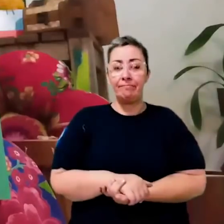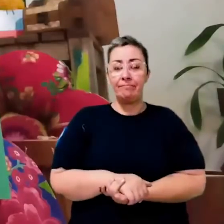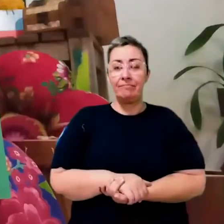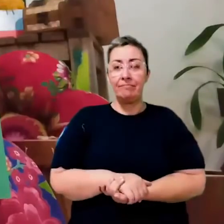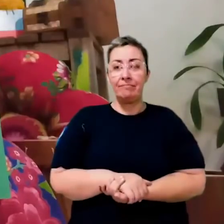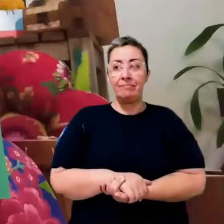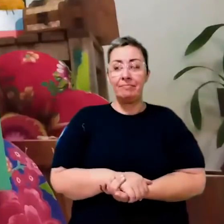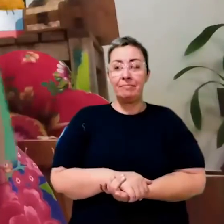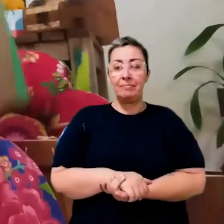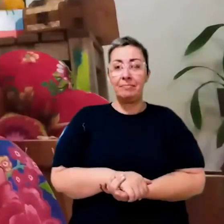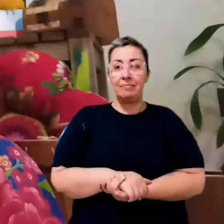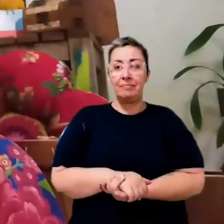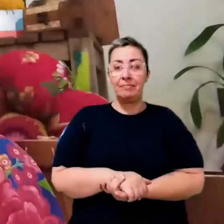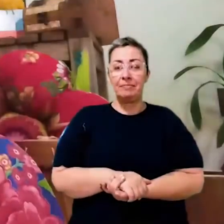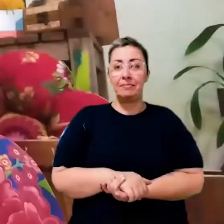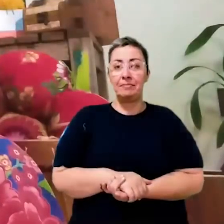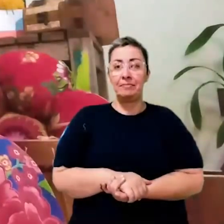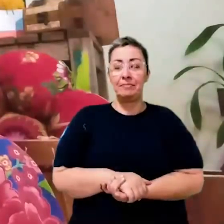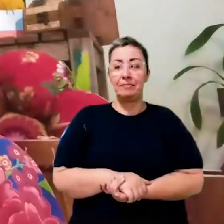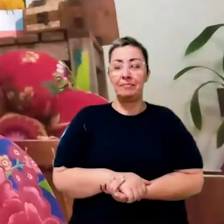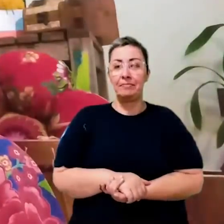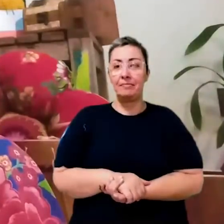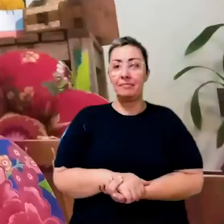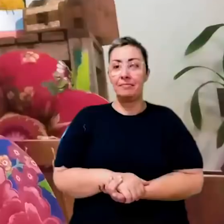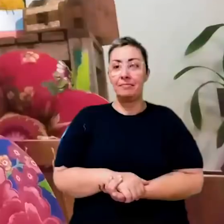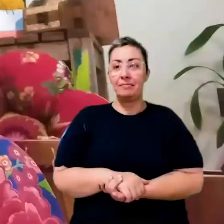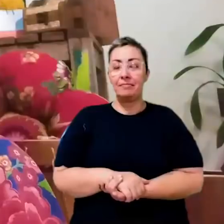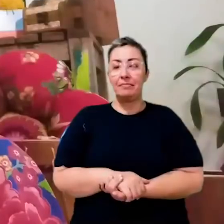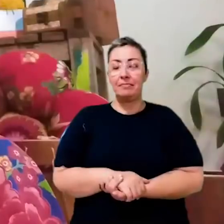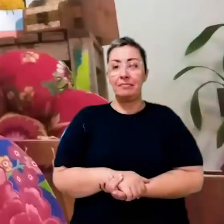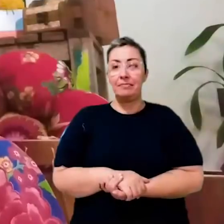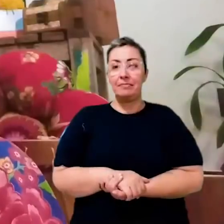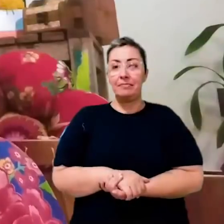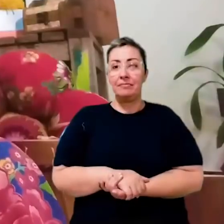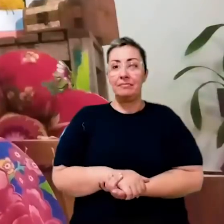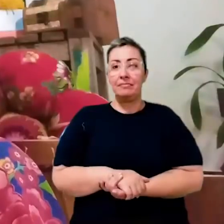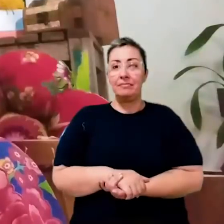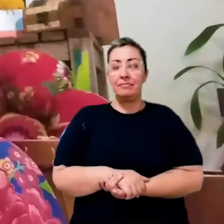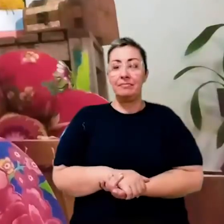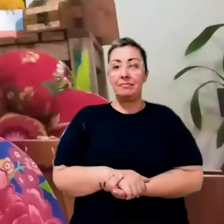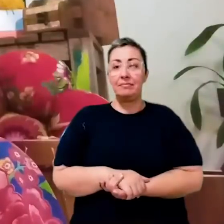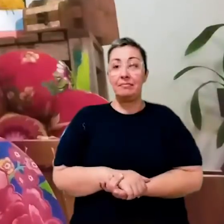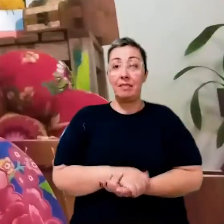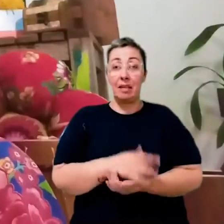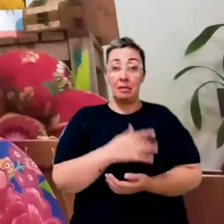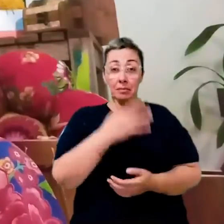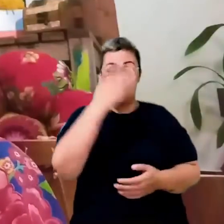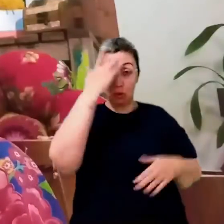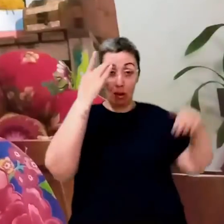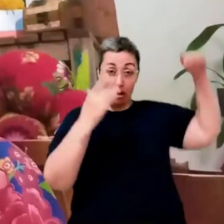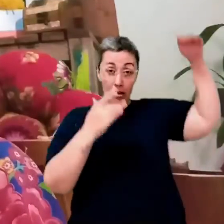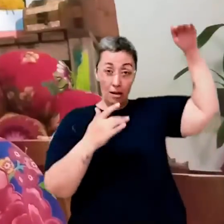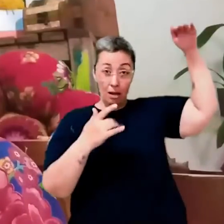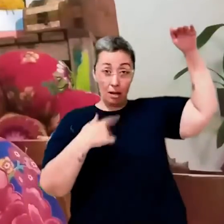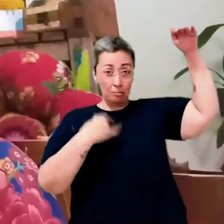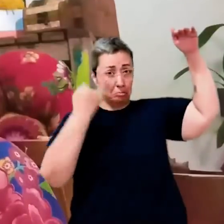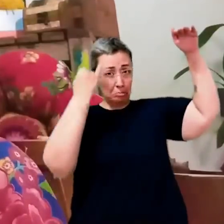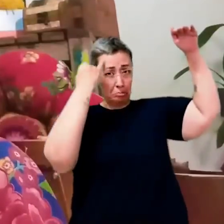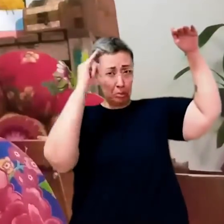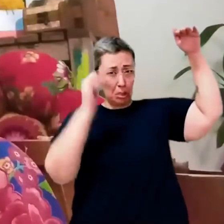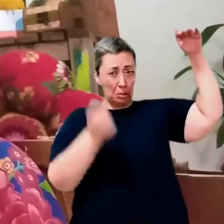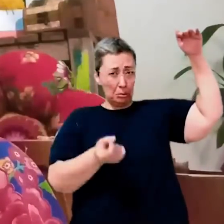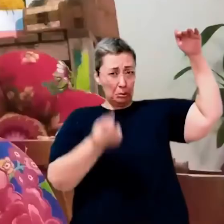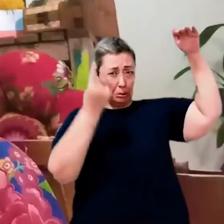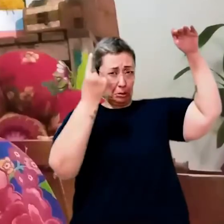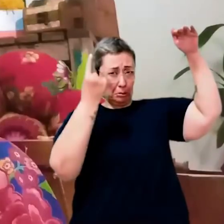G. Gente grande também tem ideias